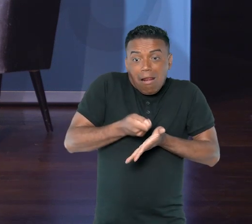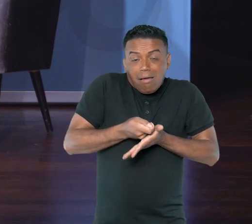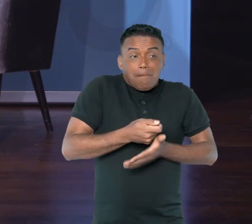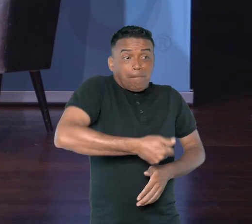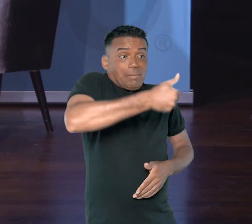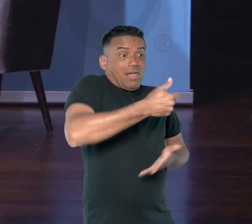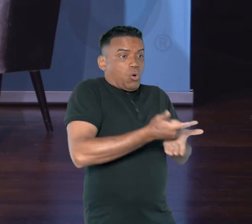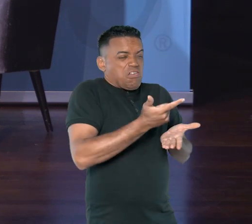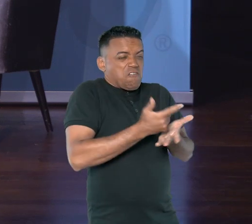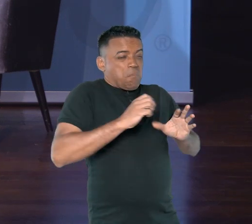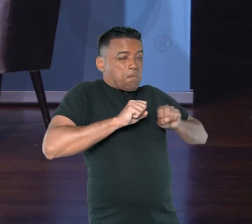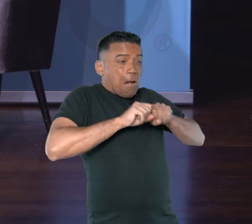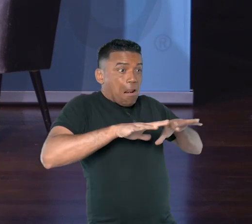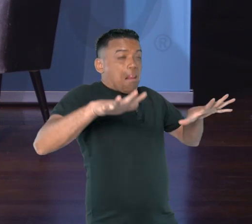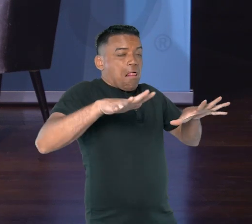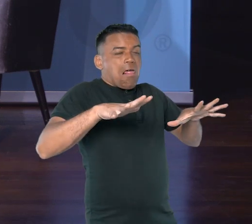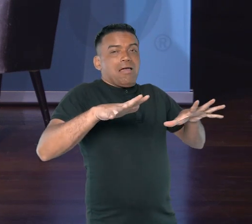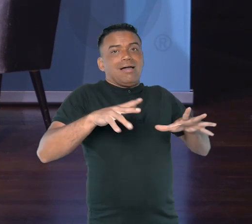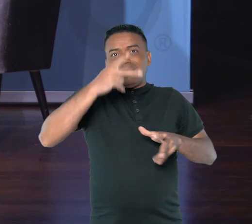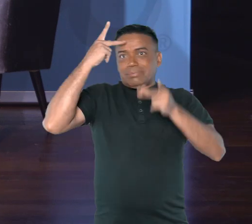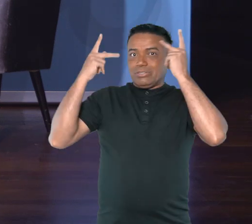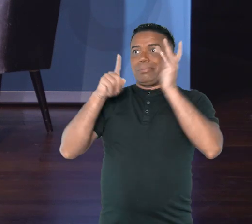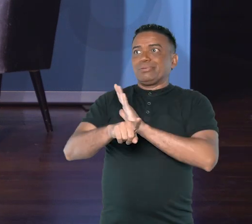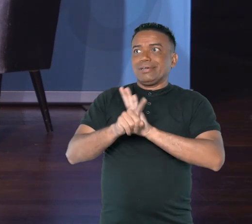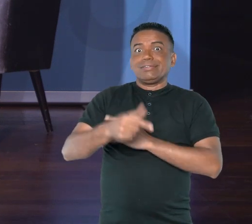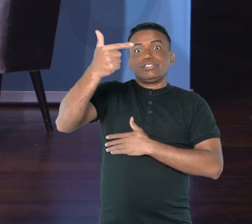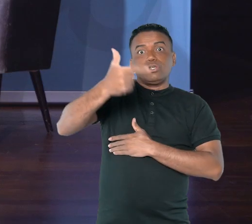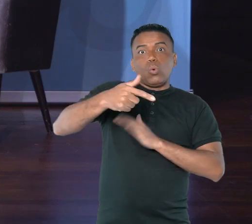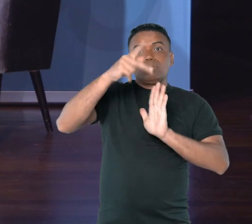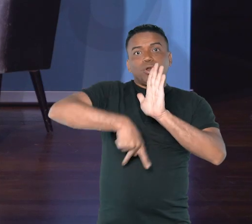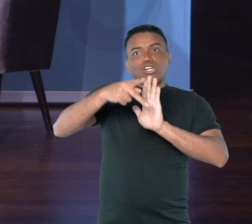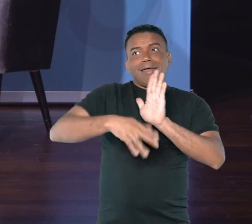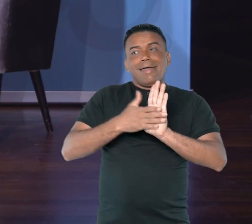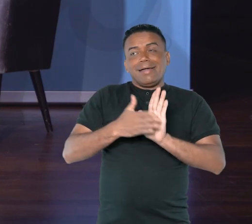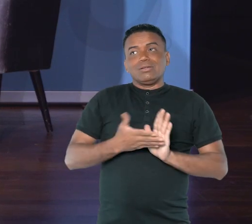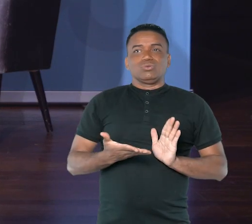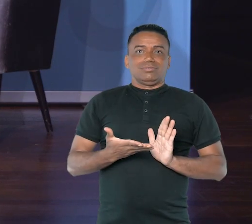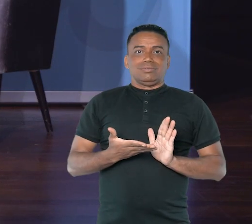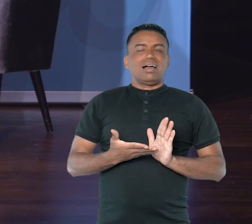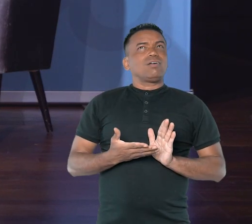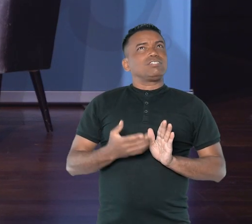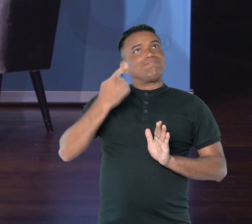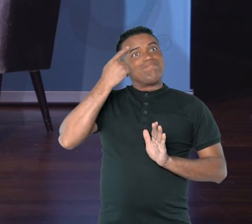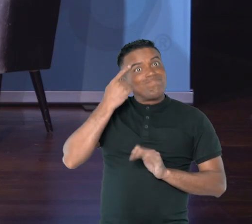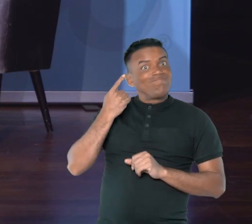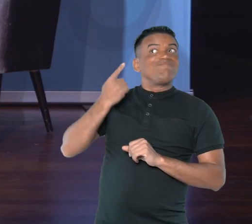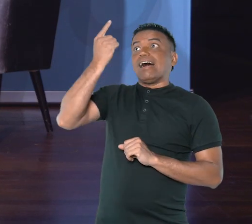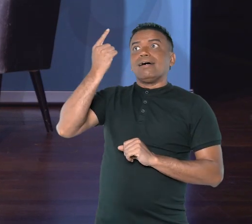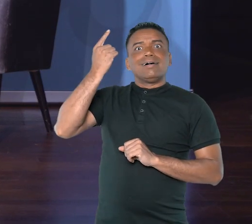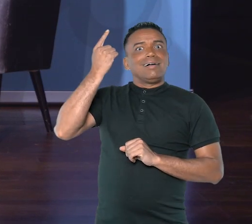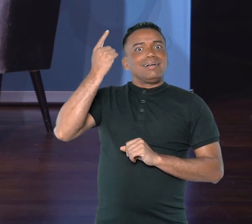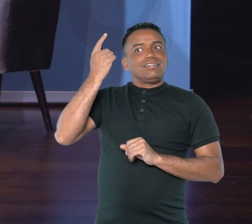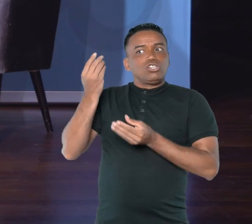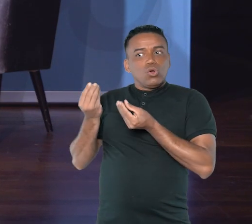depois de um livro de sucesso, o autor fica ali, né, as pessoas perguntando pelo próximo. Mas quando que você teve o clique de trazer